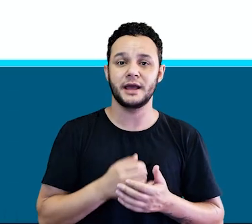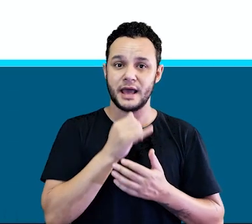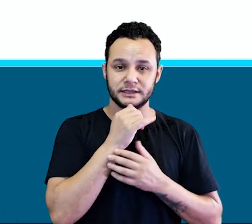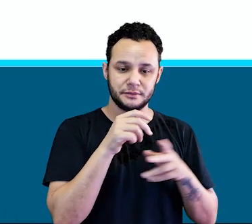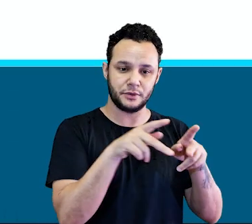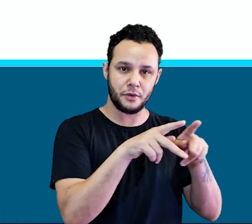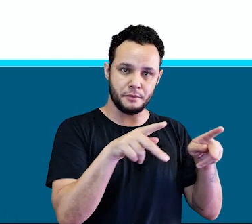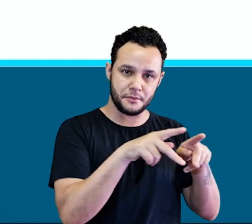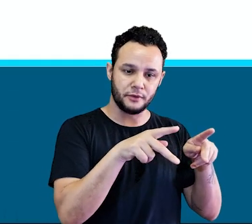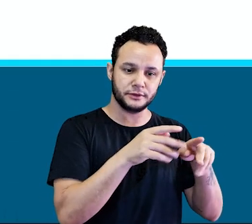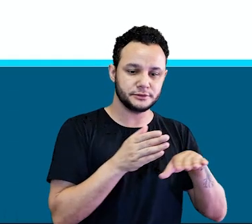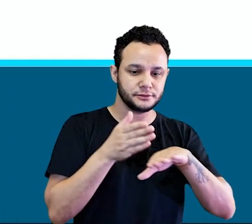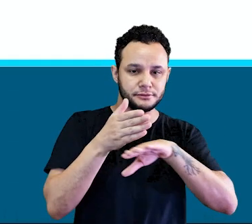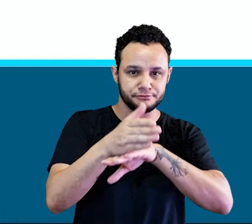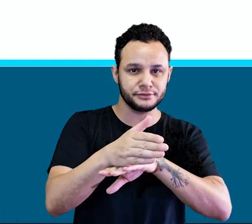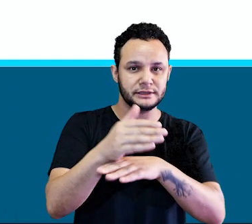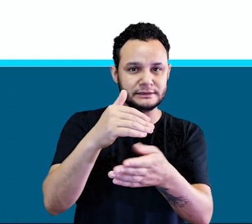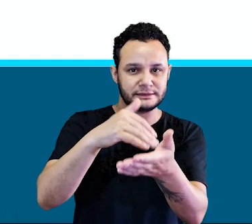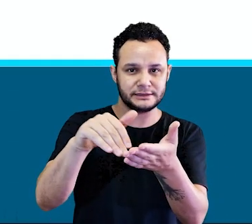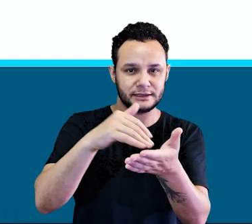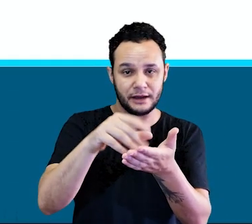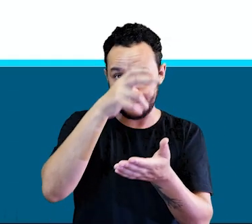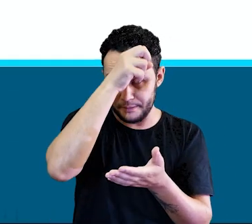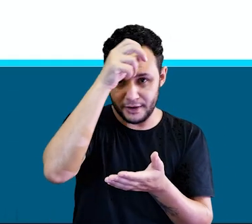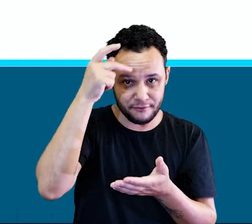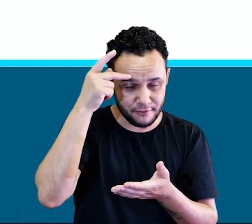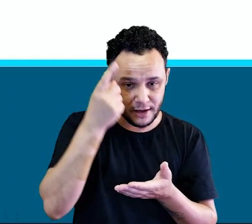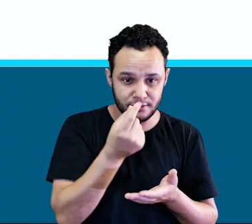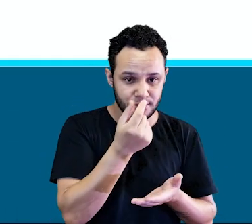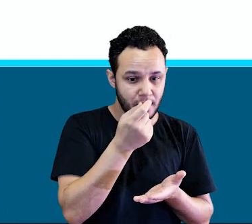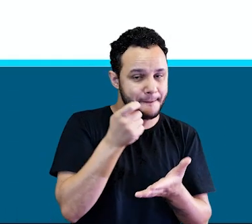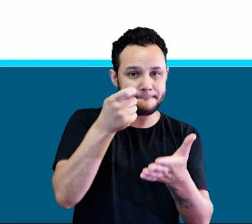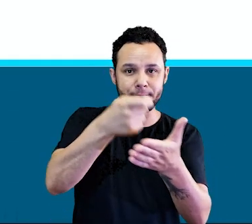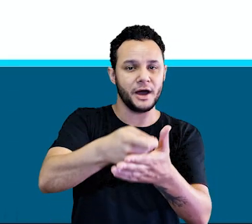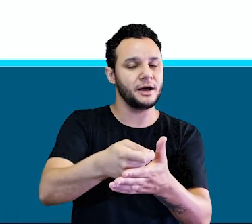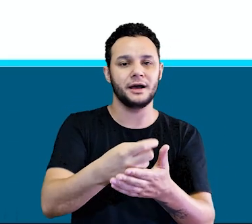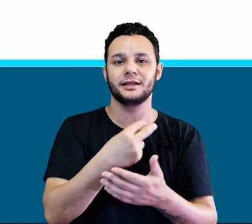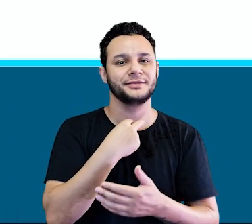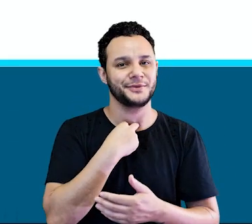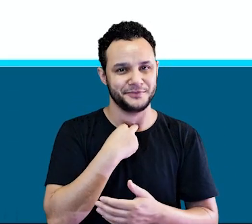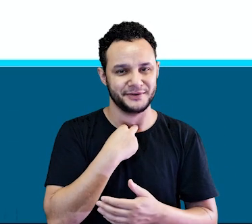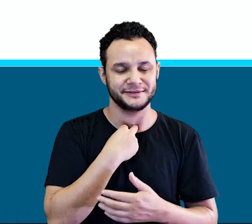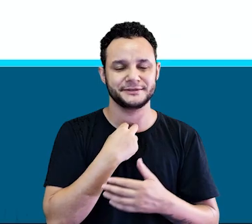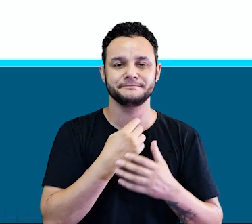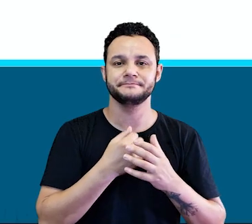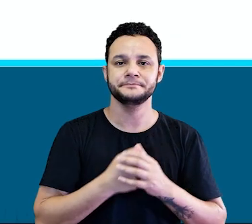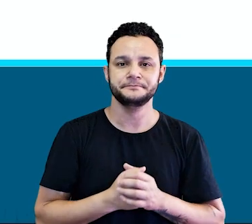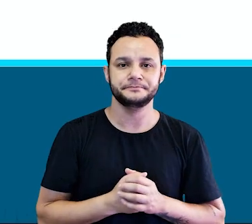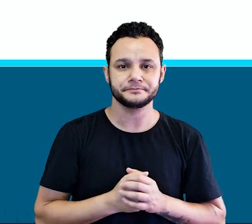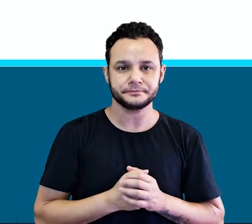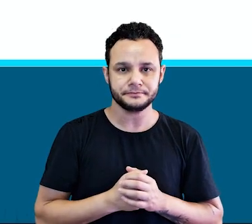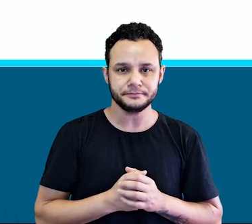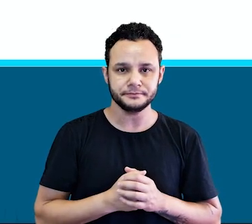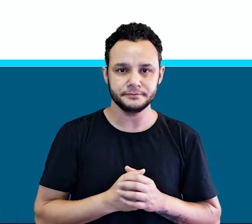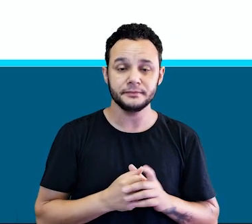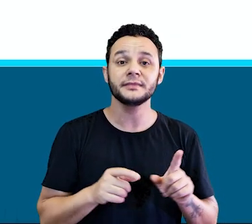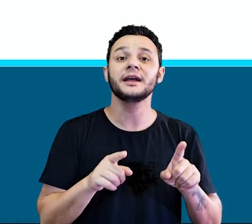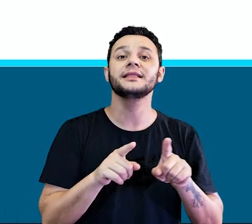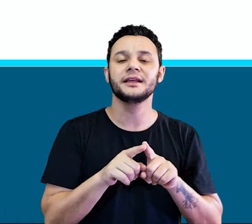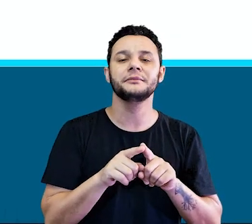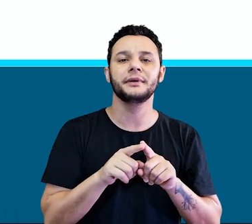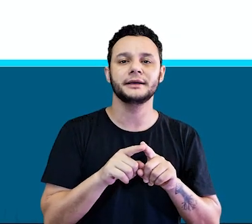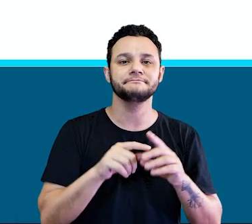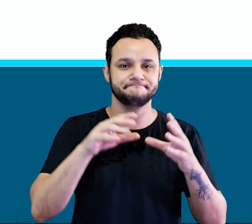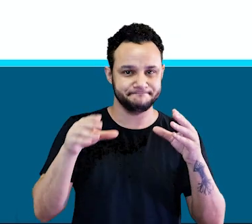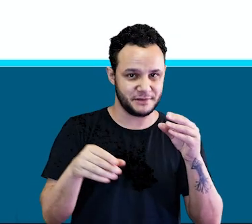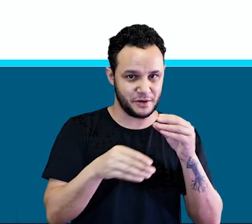prefeito não pode continuar recebendo recursos aí. Tudo bem? Bom, além, né, desses recursos, a